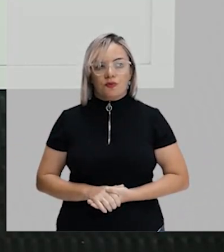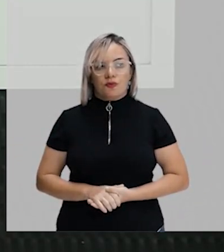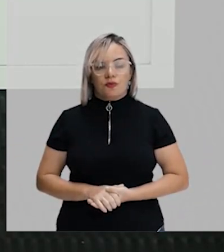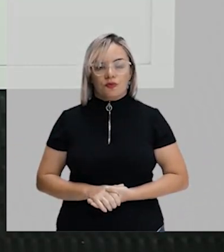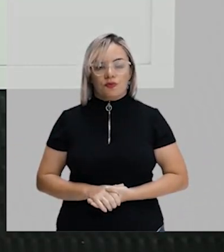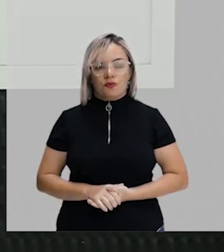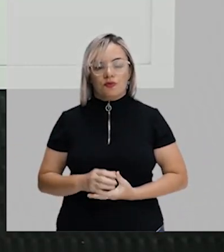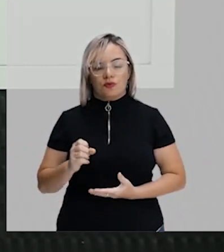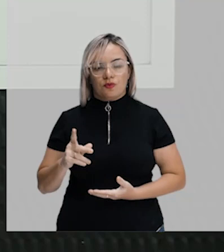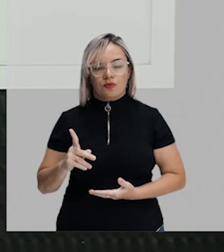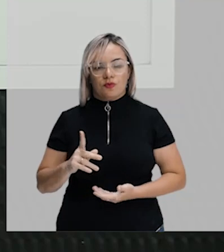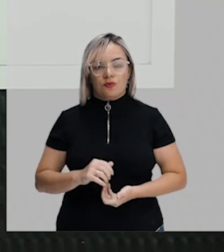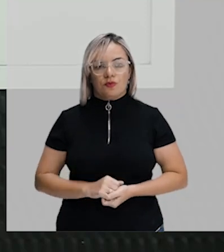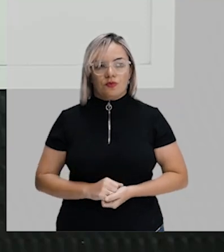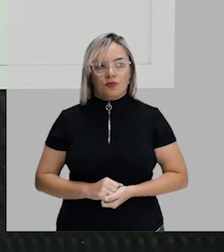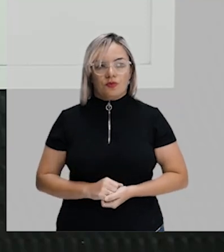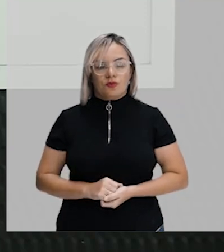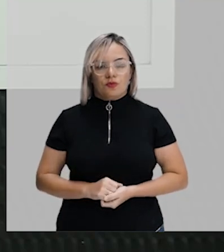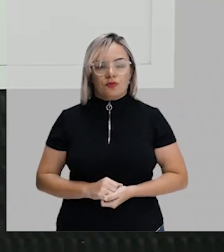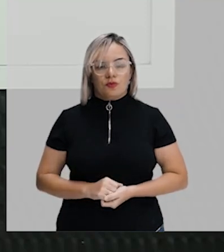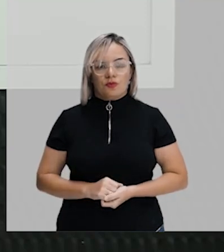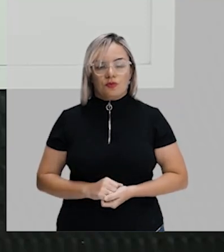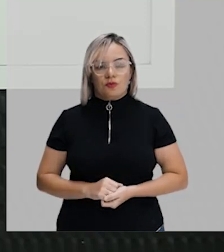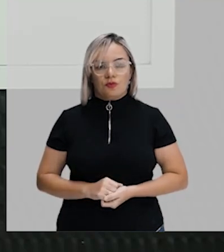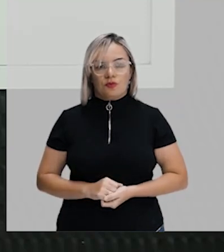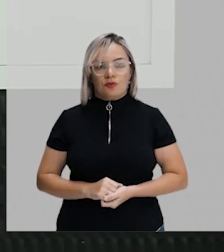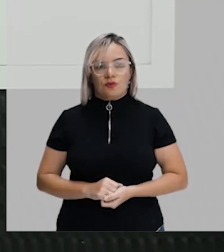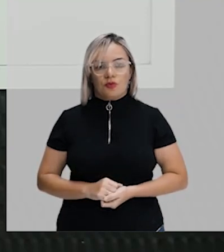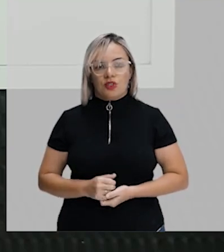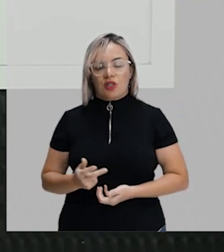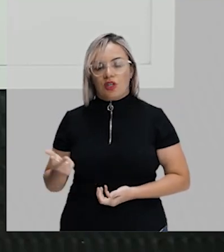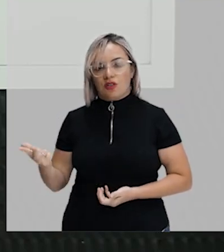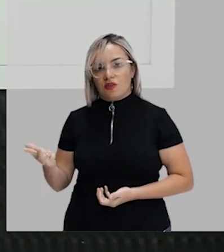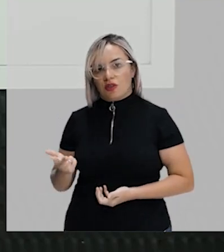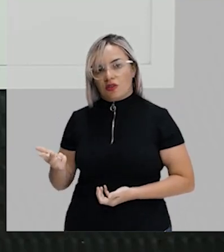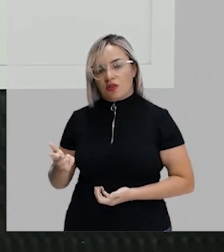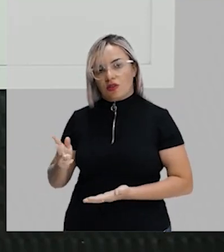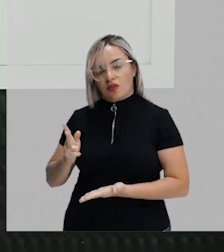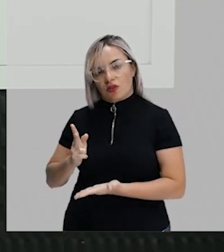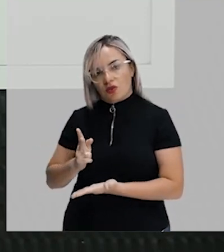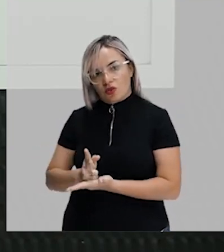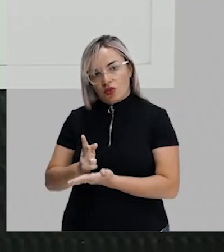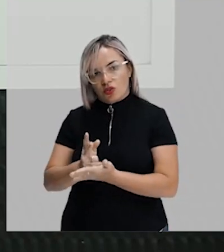tá ok? As velocidades elas serão as mesmas. Por exemplo,